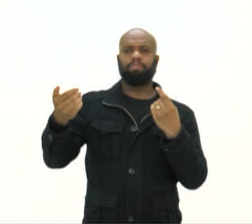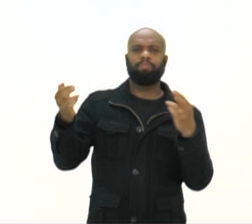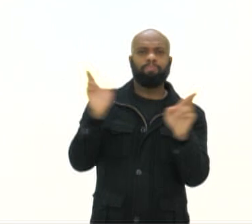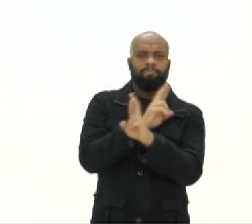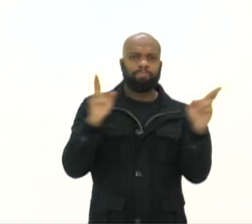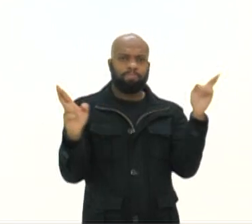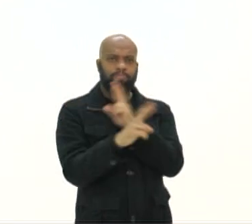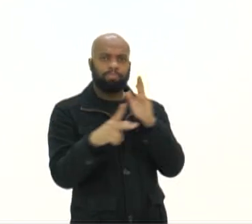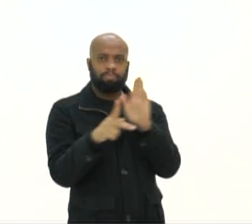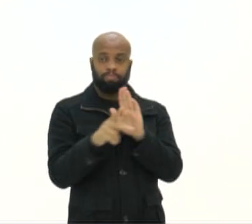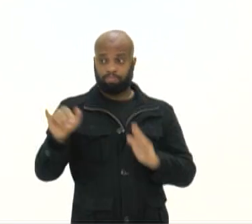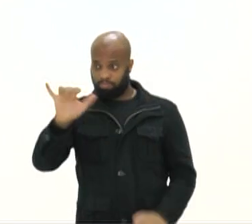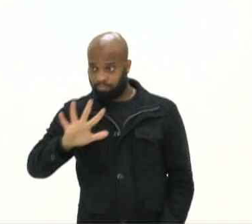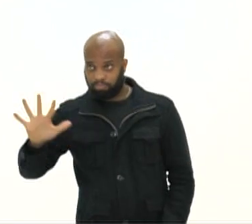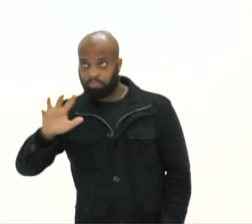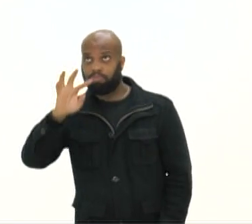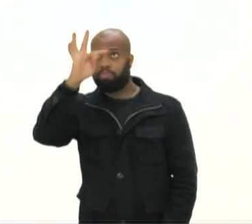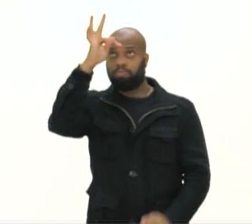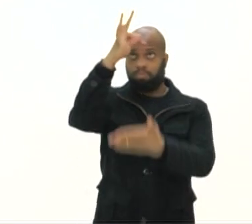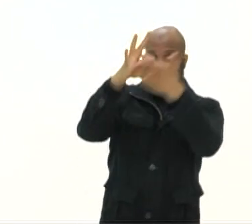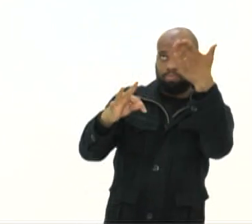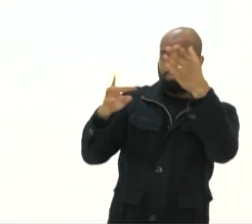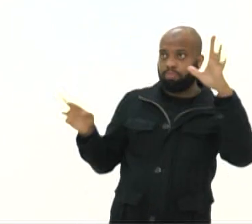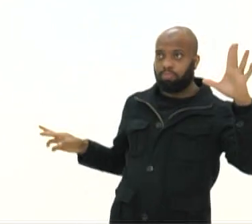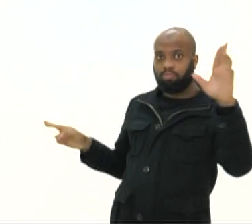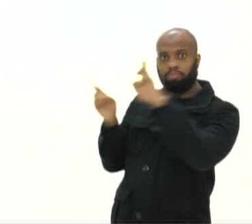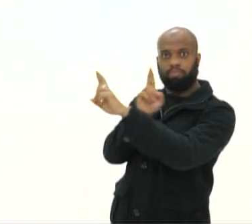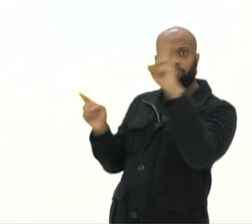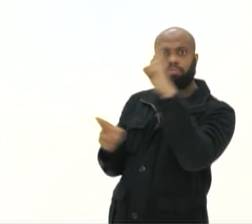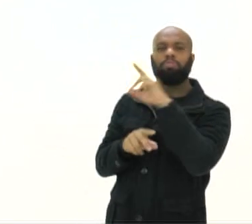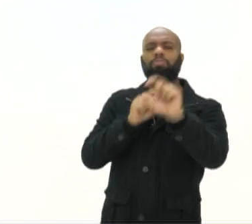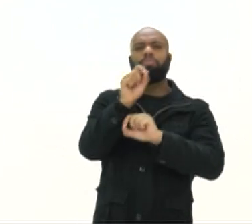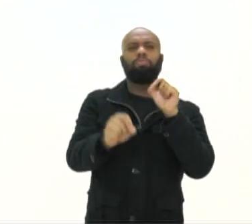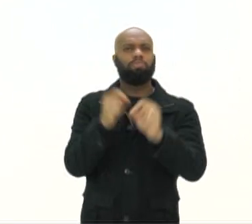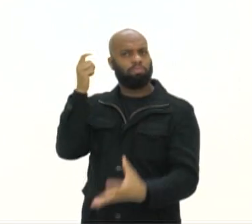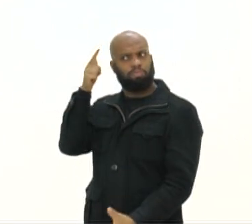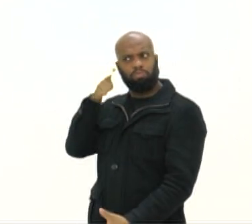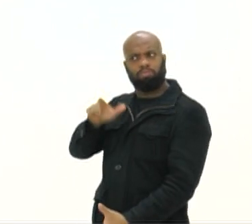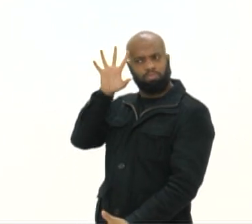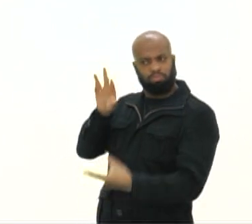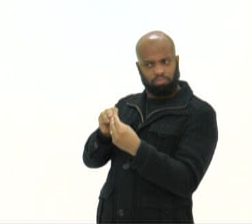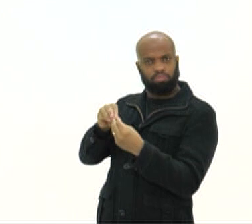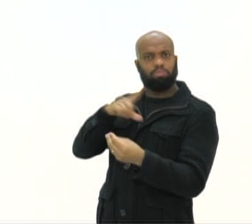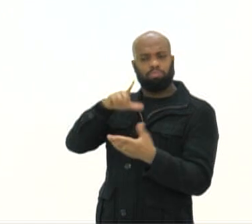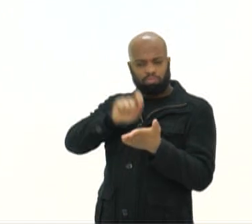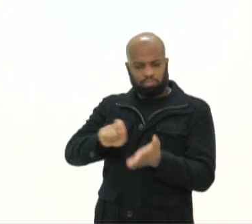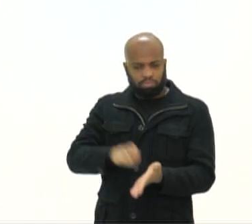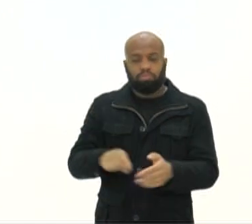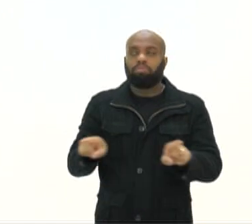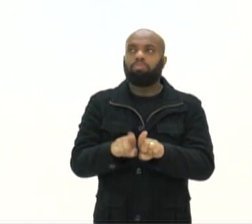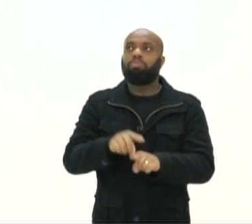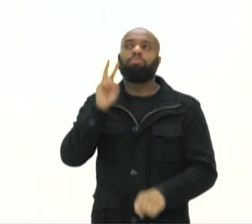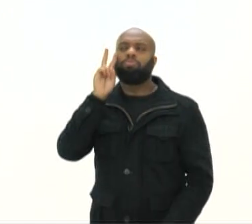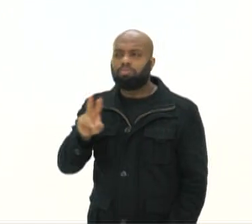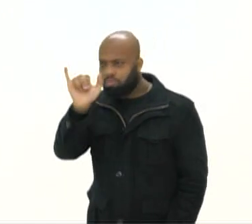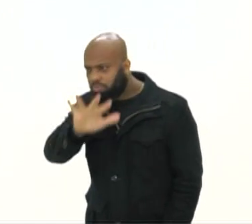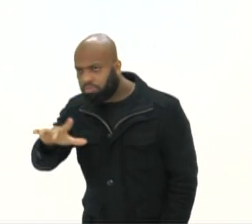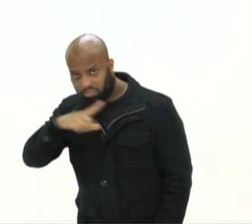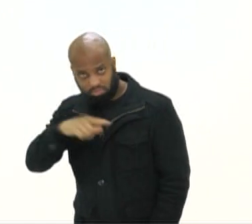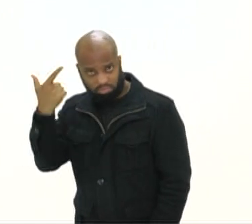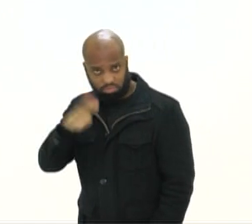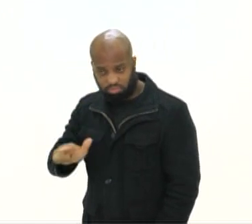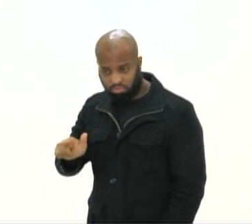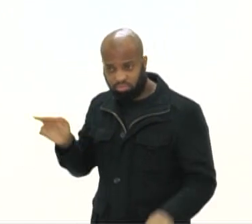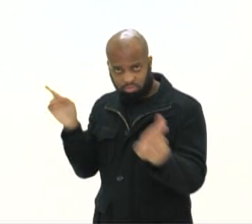verbal e a imagem? O que você consegue unir? A qual conclusão você consegue chegar do que está escrito para o que você está vendo, né,